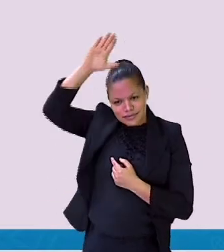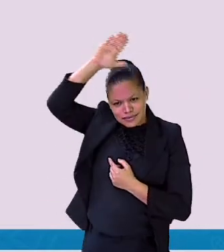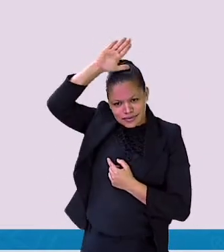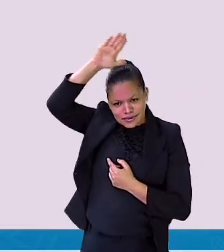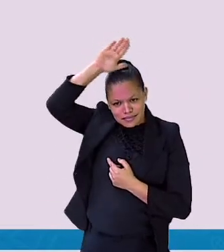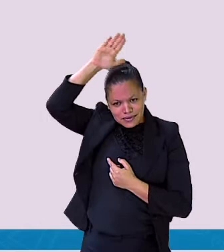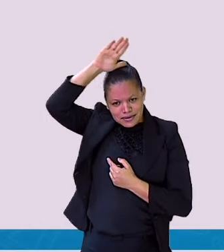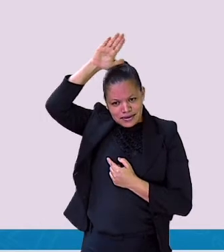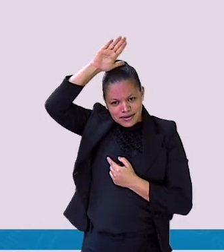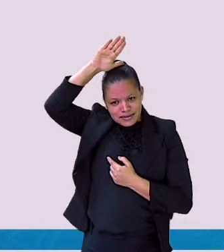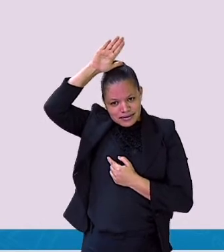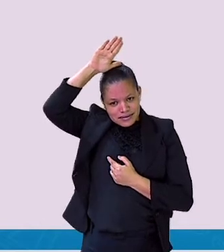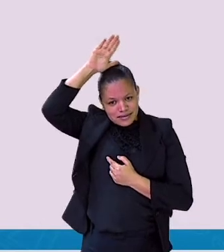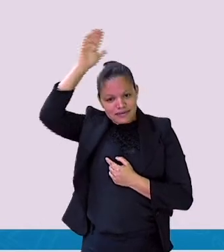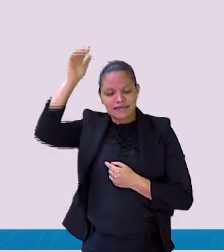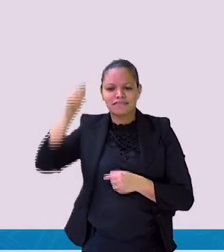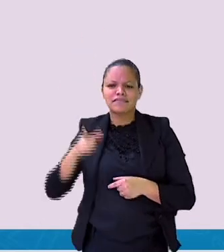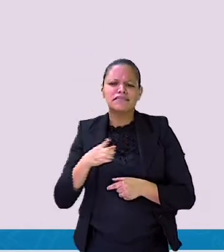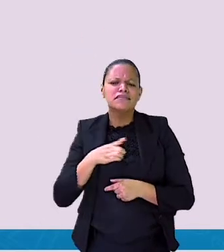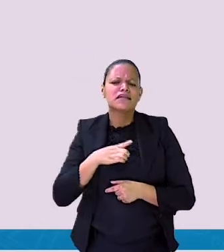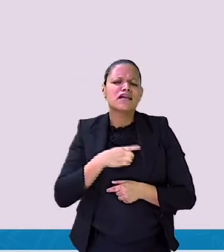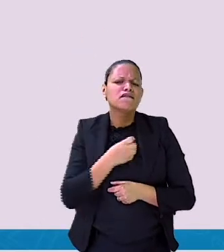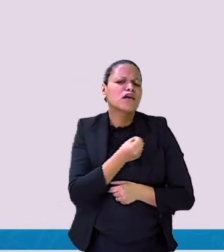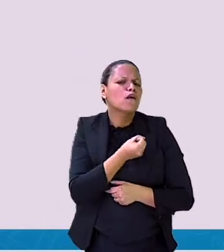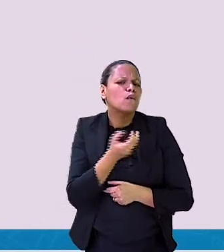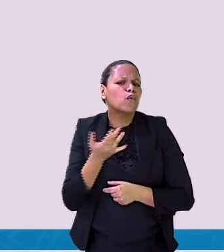chegou? Até o